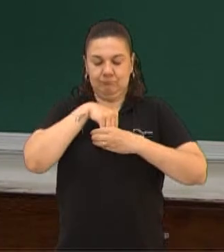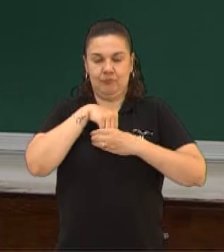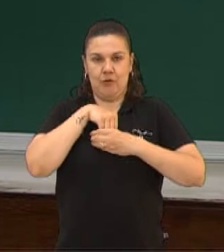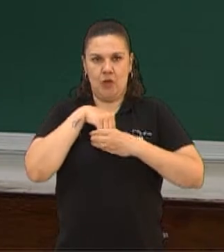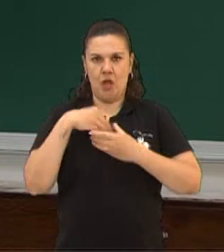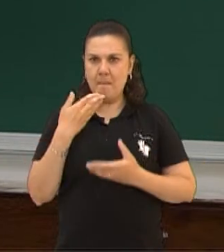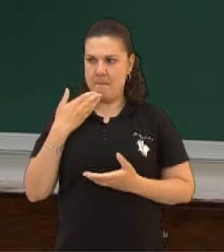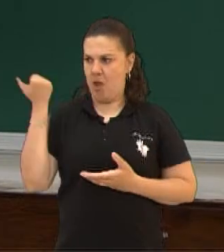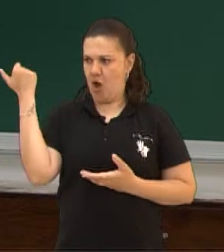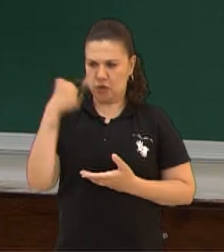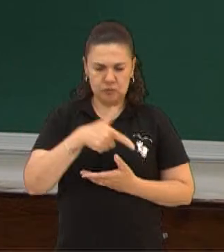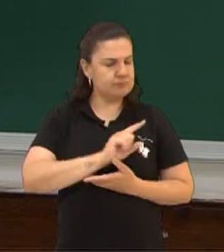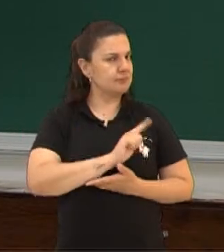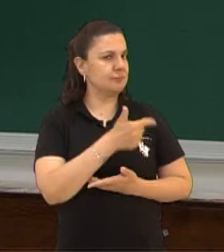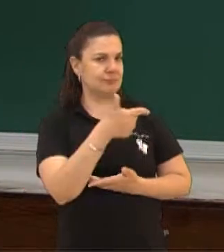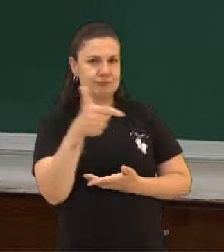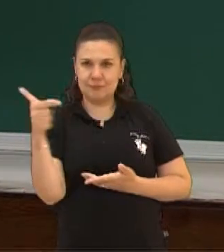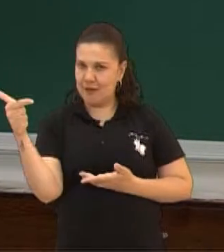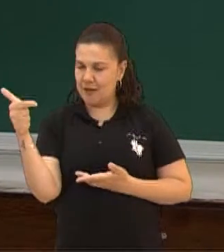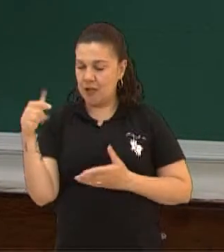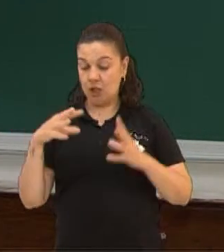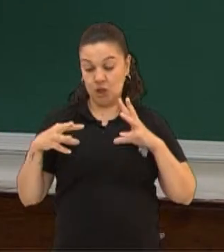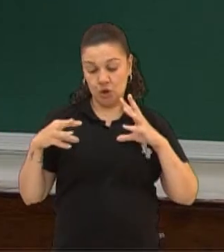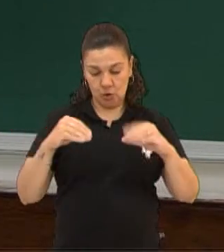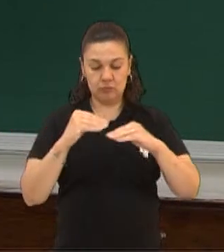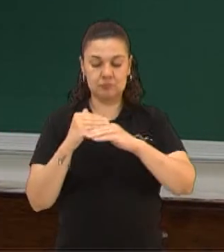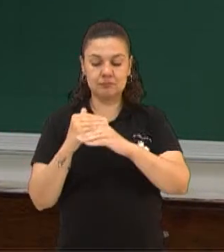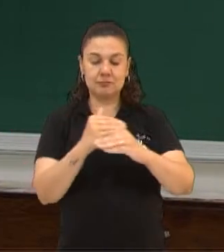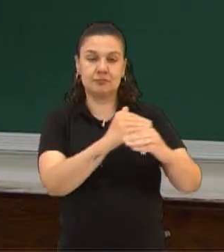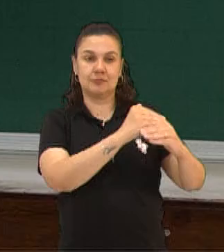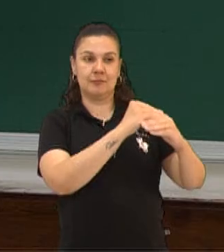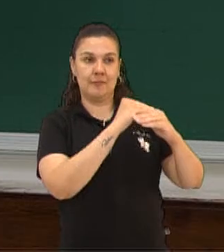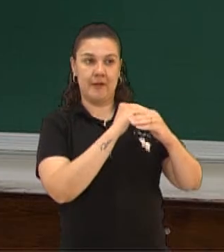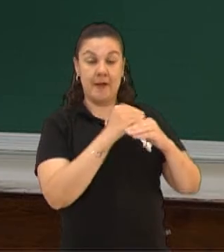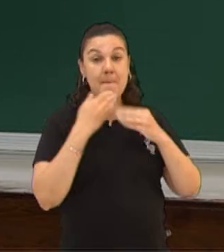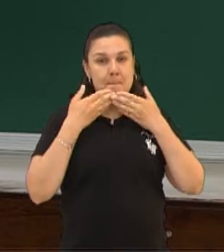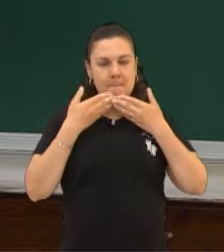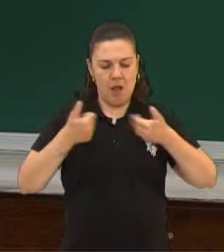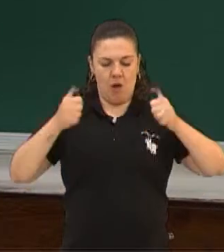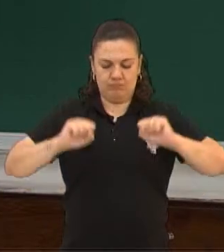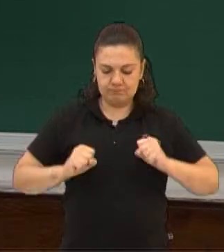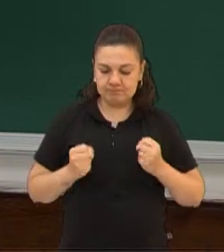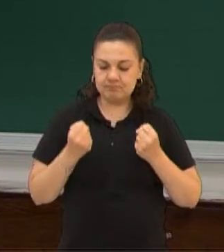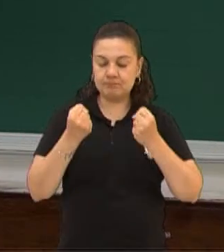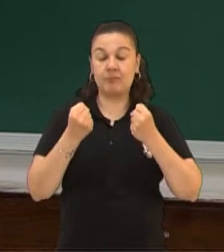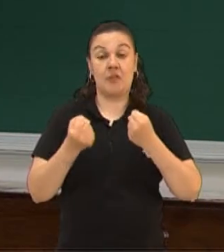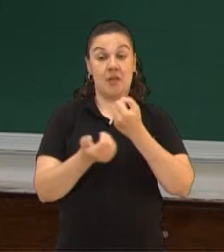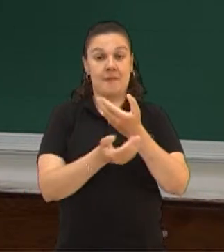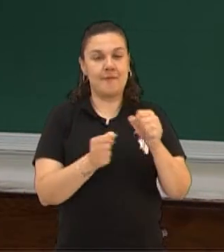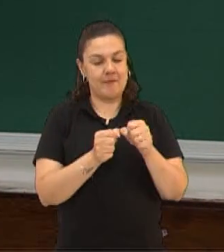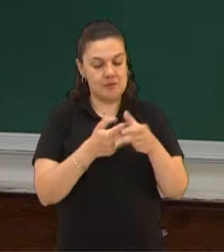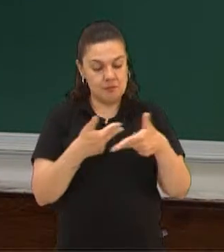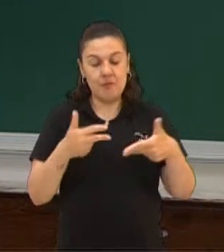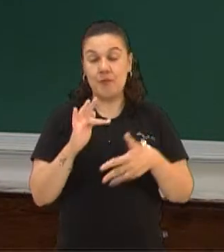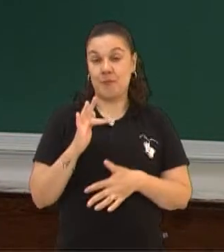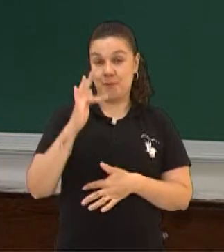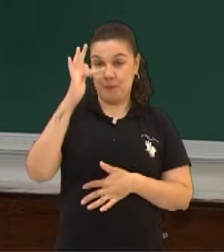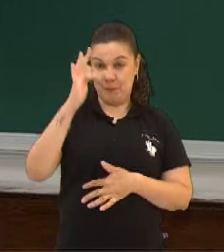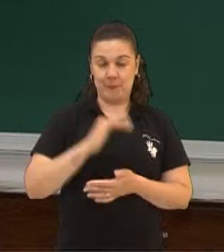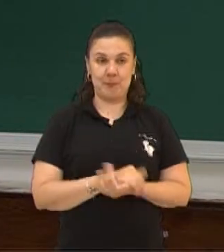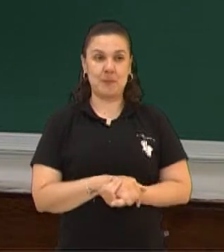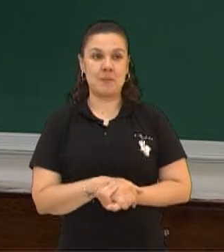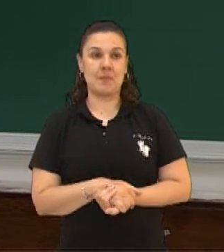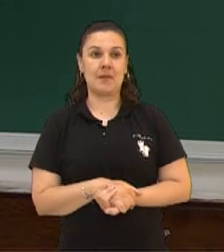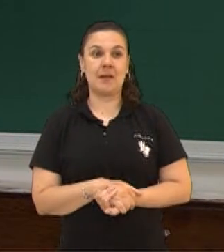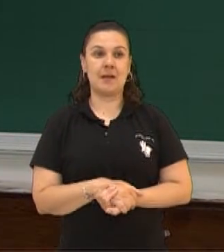ninguém é melhor do que ninguém. Temos que todos darmos o nosso melhor, melhorar para ter um futuro melhor. E